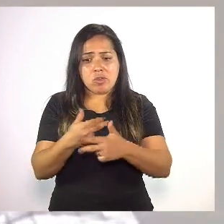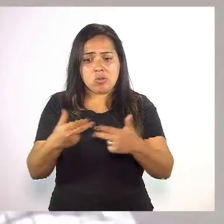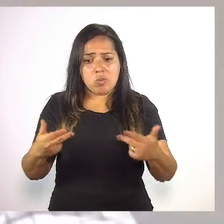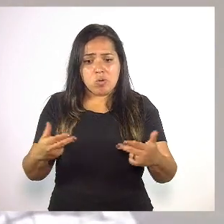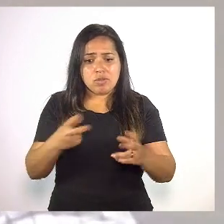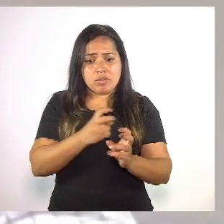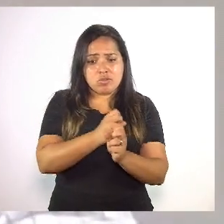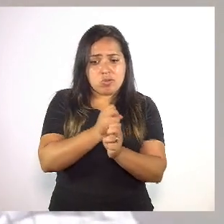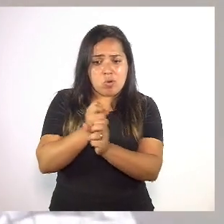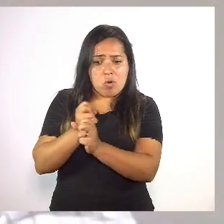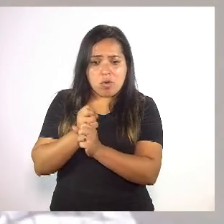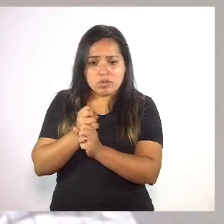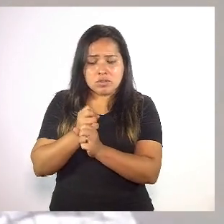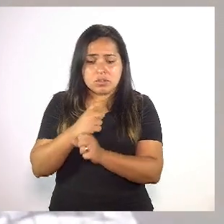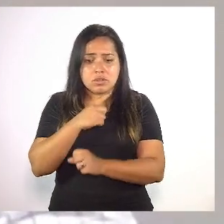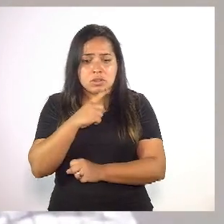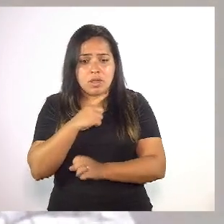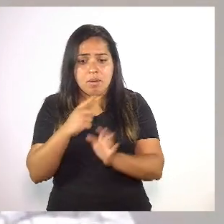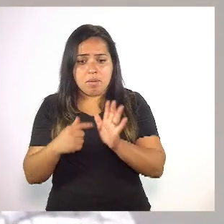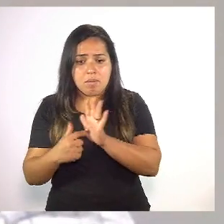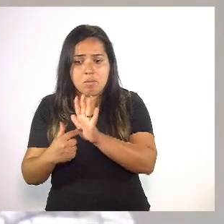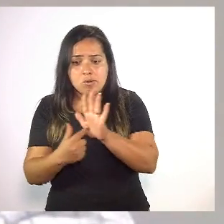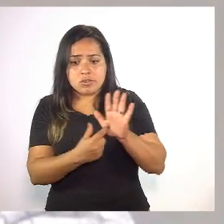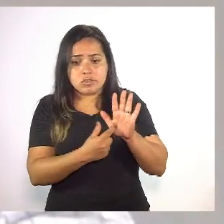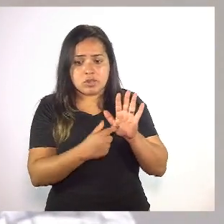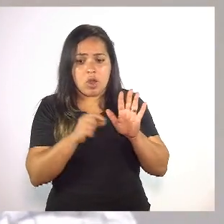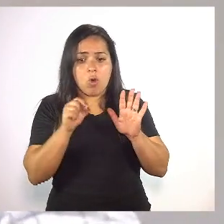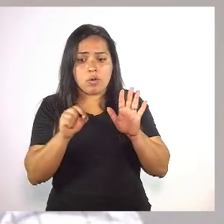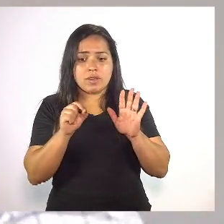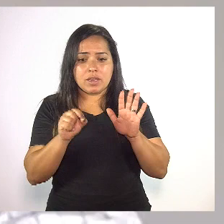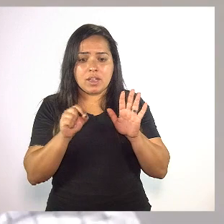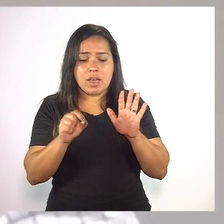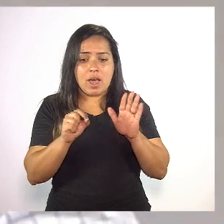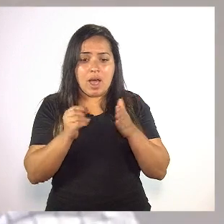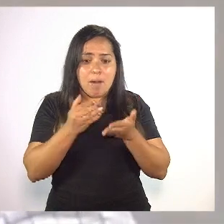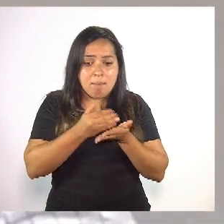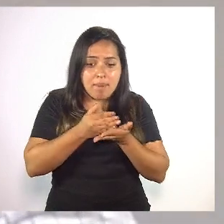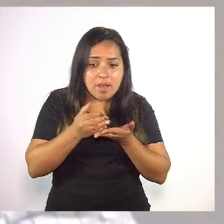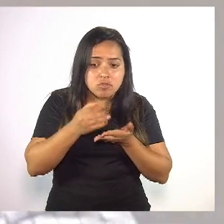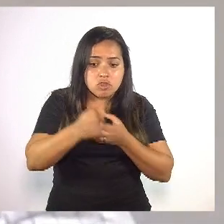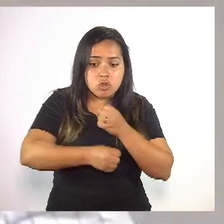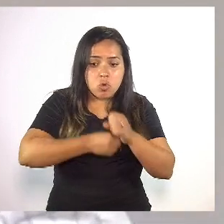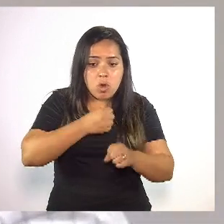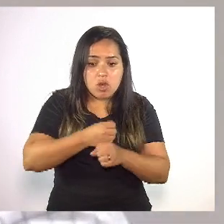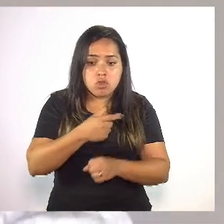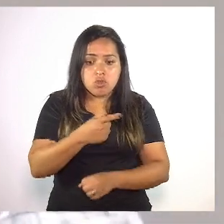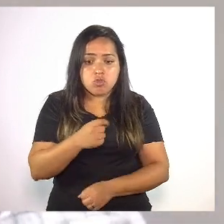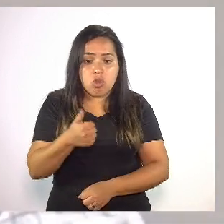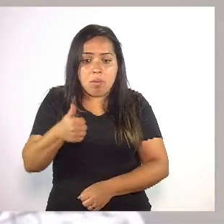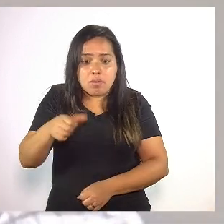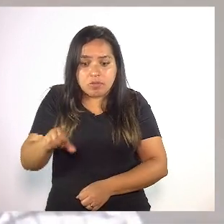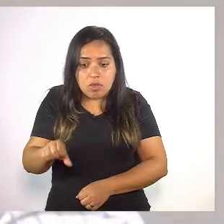nossas contas, o que nós estamos mostrando, pretendemos mostrar, é que, a partir do ano de 2019,